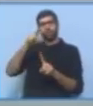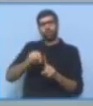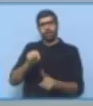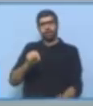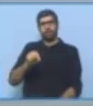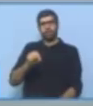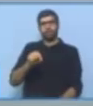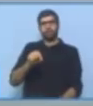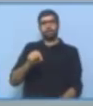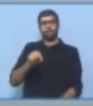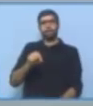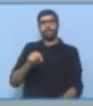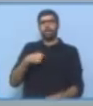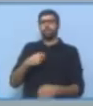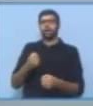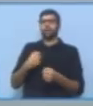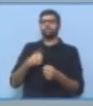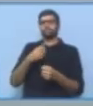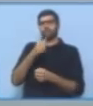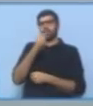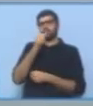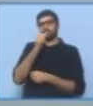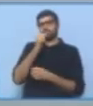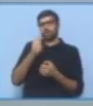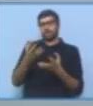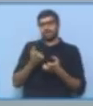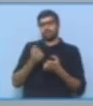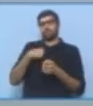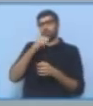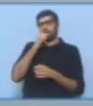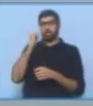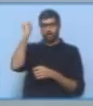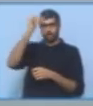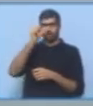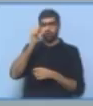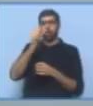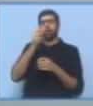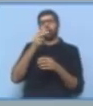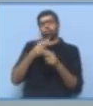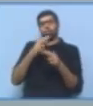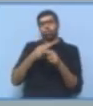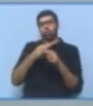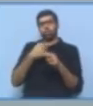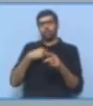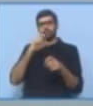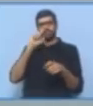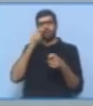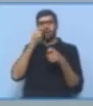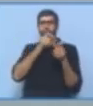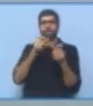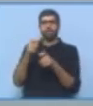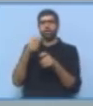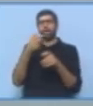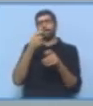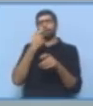também para receber o sacramento do batismo em Roma durante a Vigília Pascal,